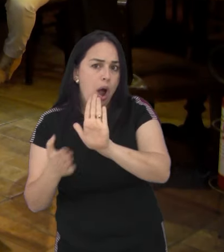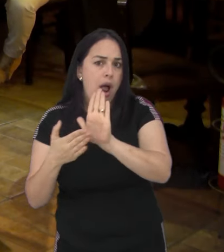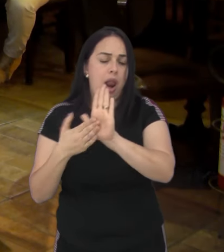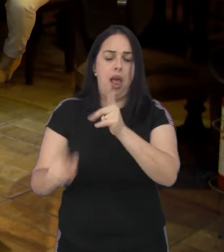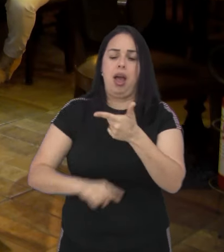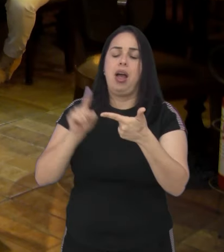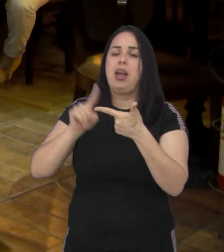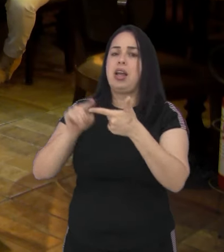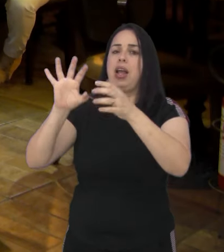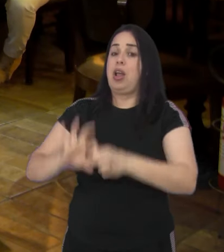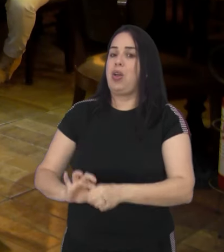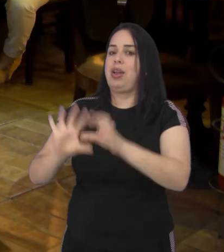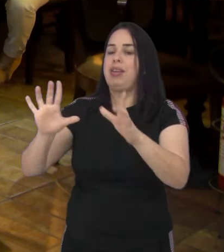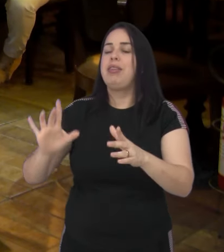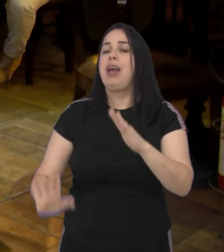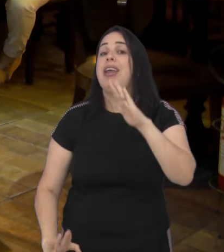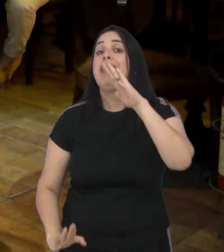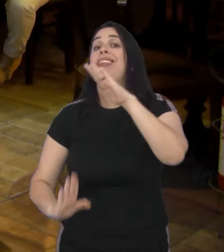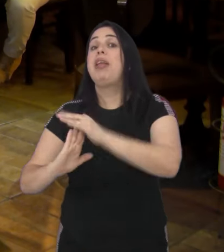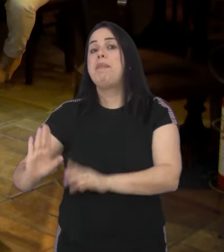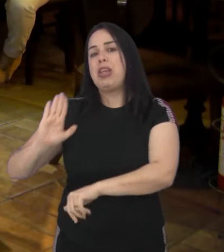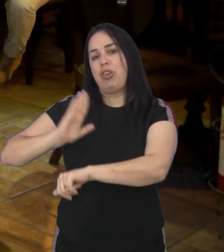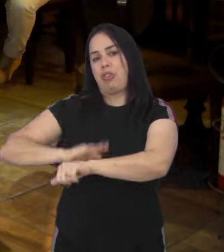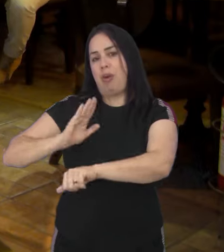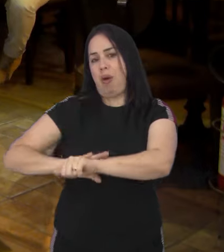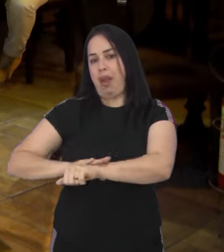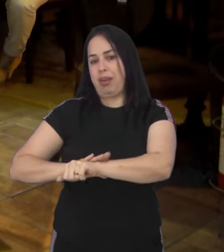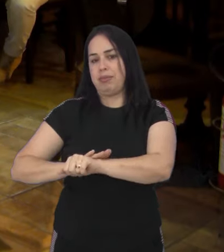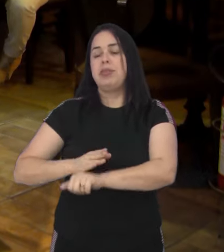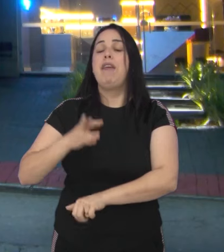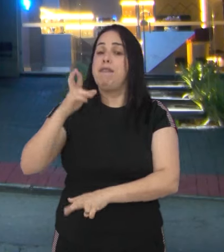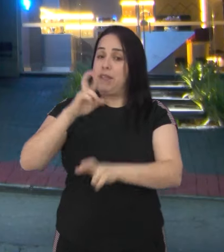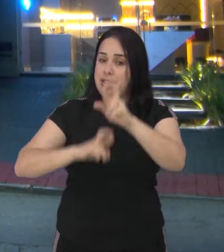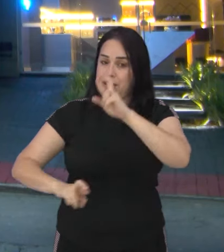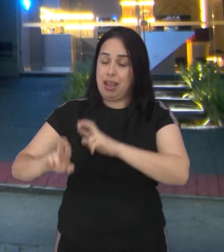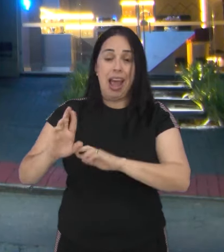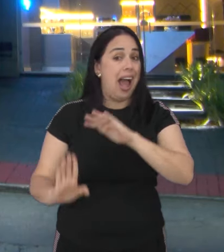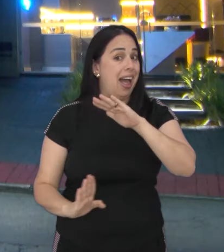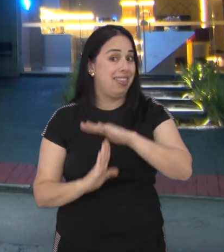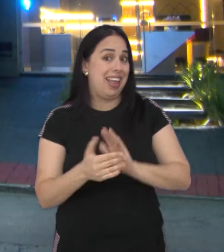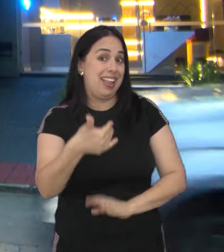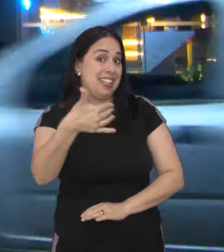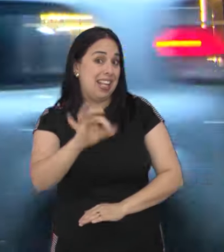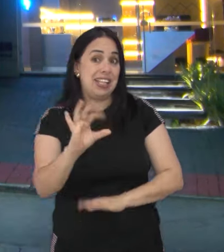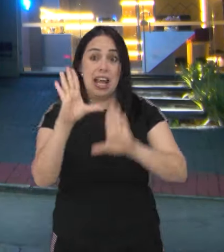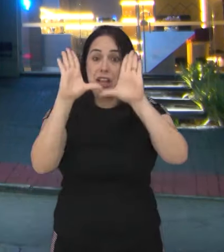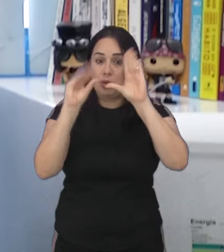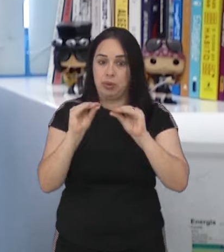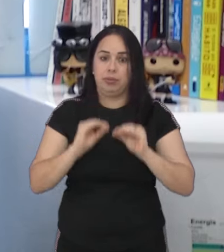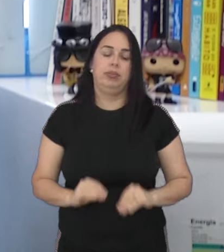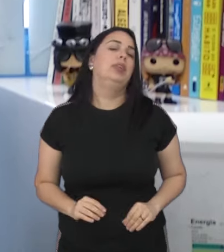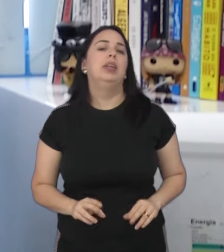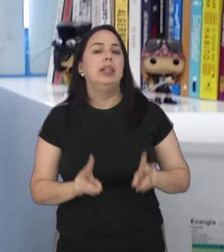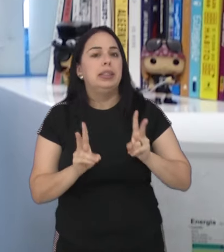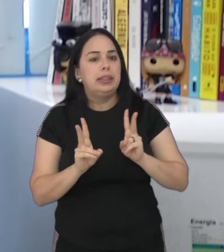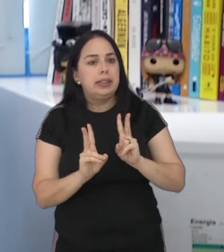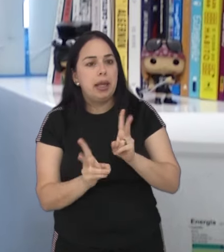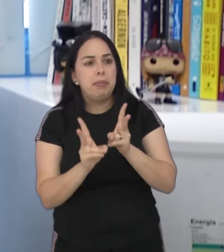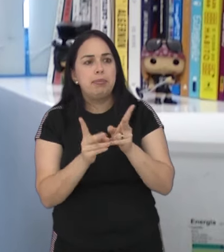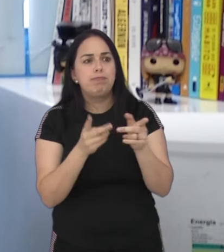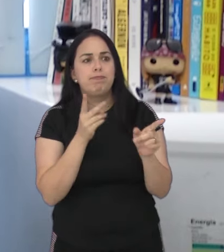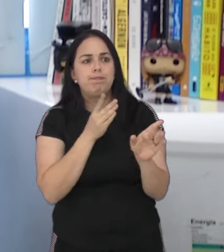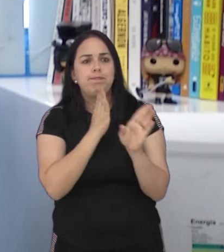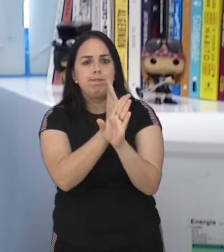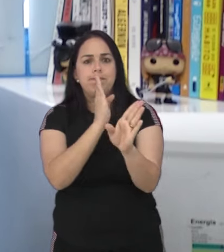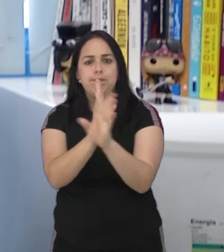alvará e o cumprimento do horário limite para funcionar até às 10 horas da noite nós mapeamos